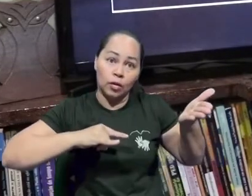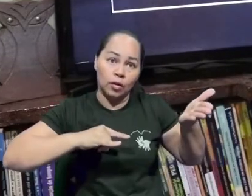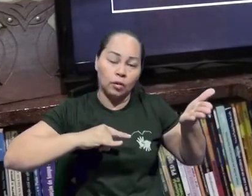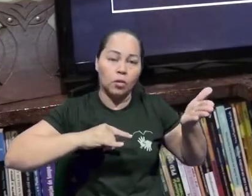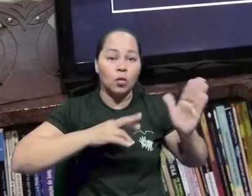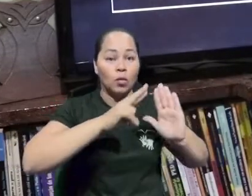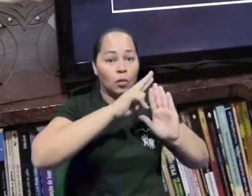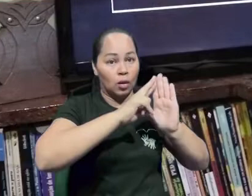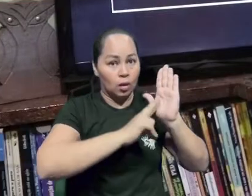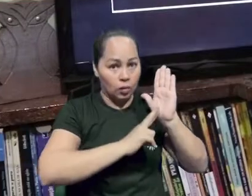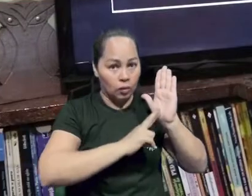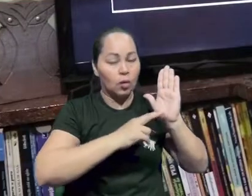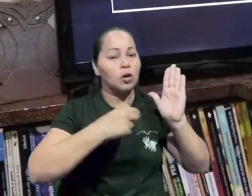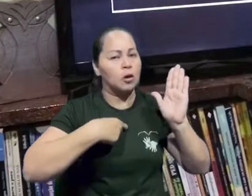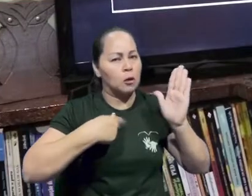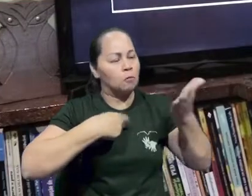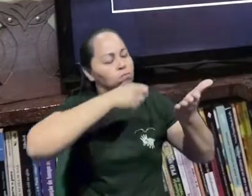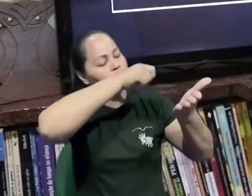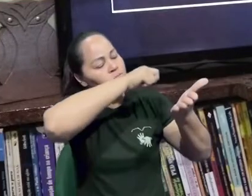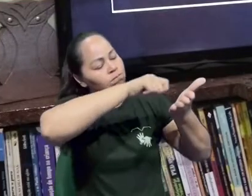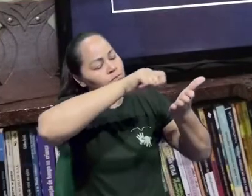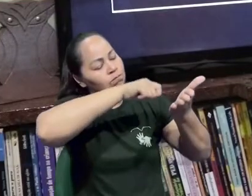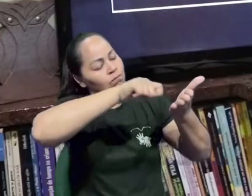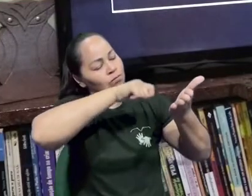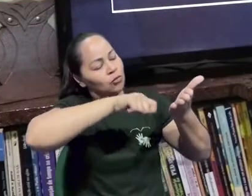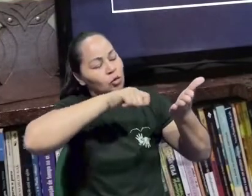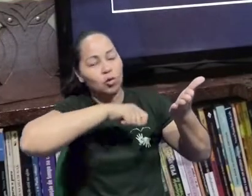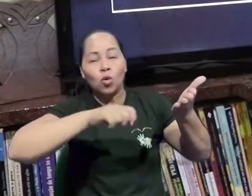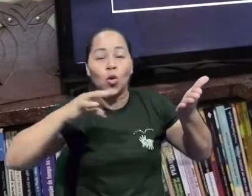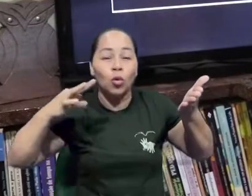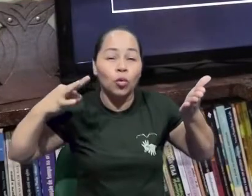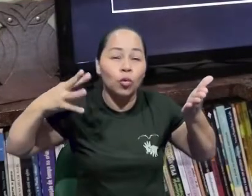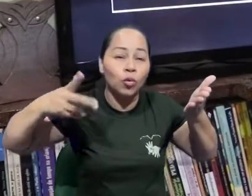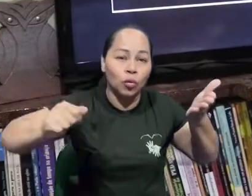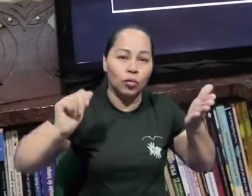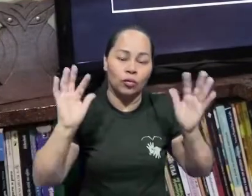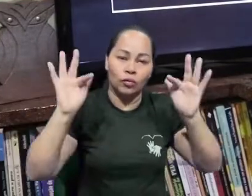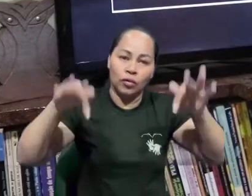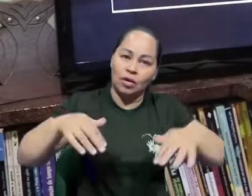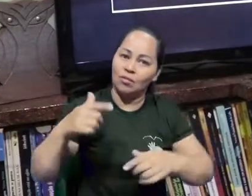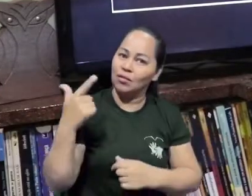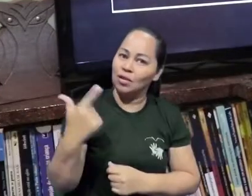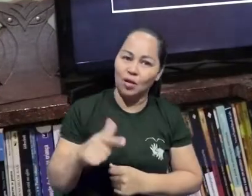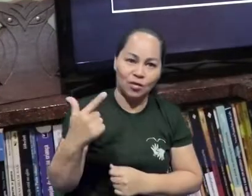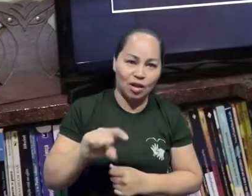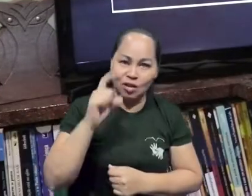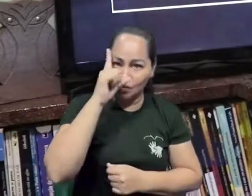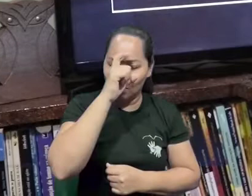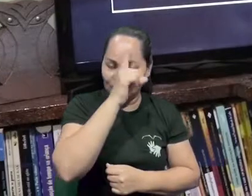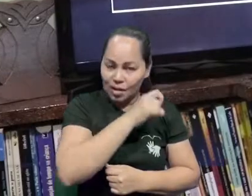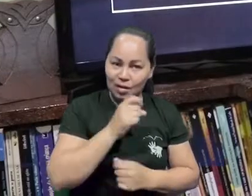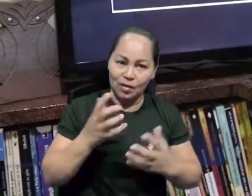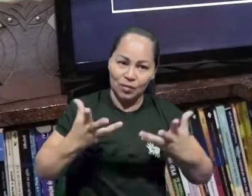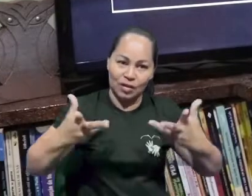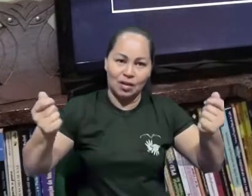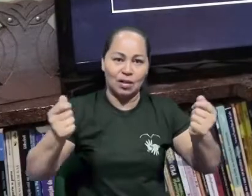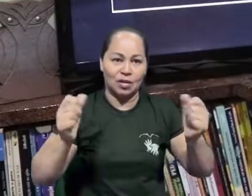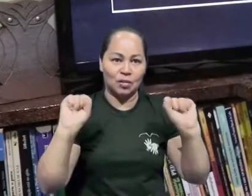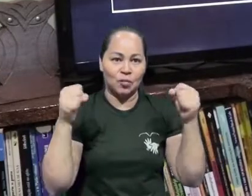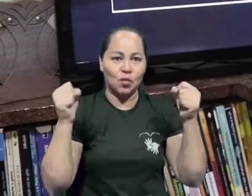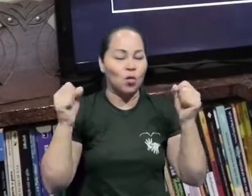documento, eu deixo todas essas habilidades juntas, sensório-motoras, e escrevo ao final: não possui dificuldades nas